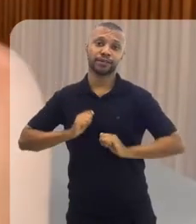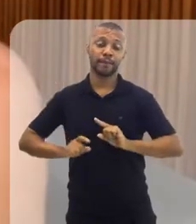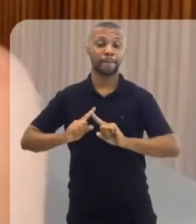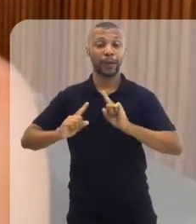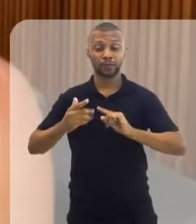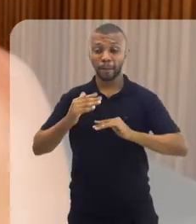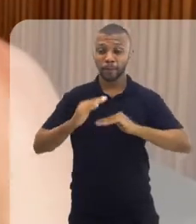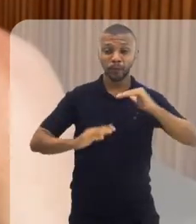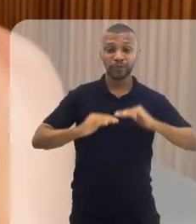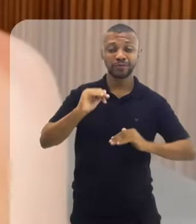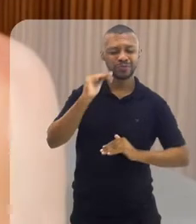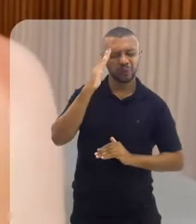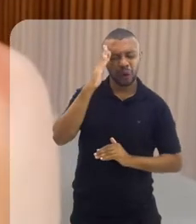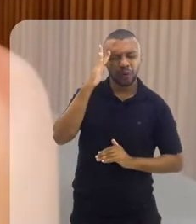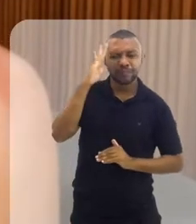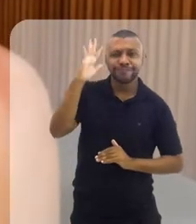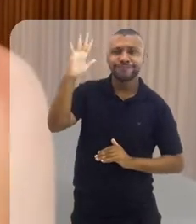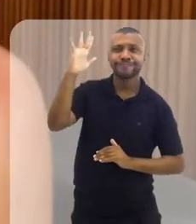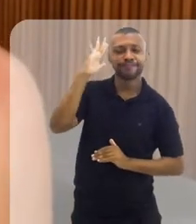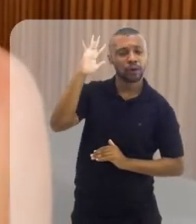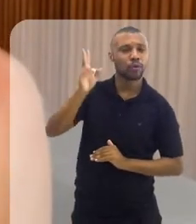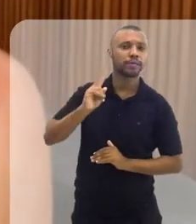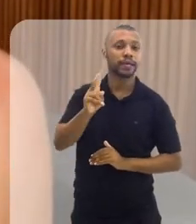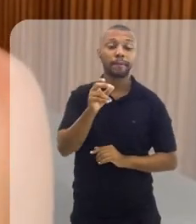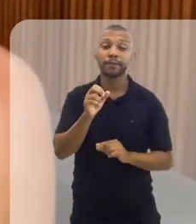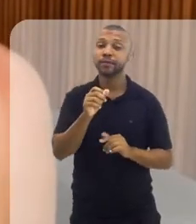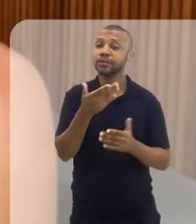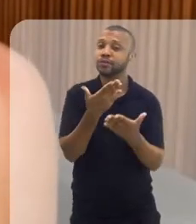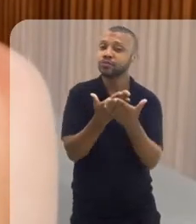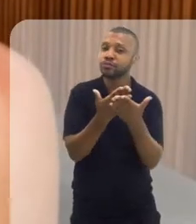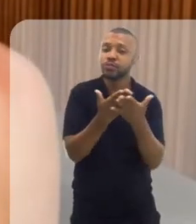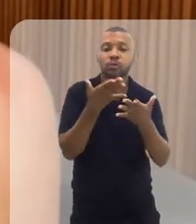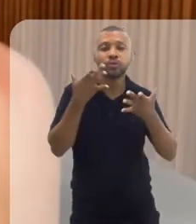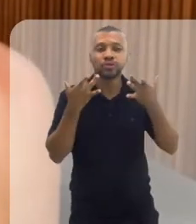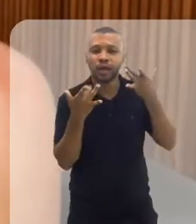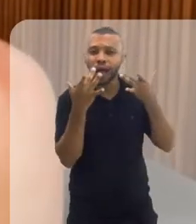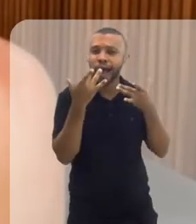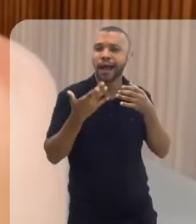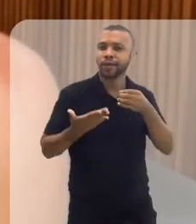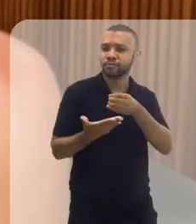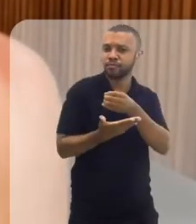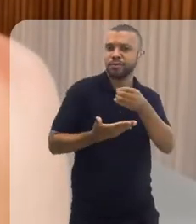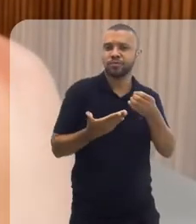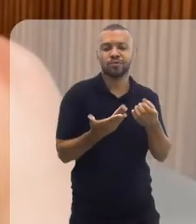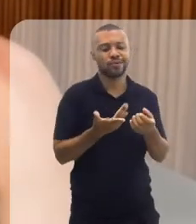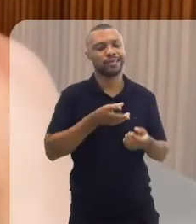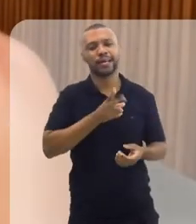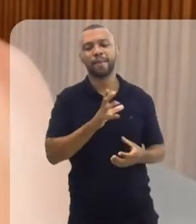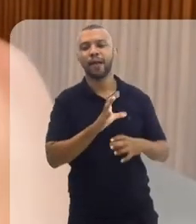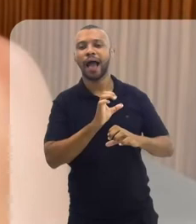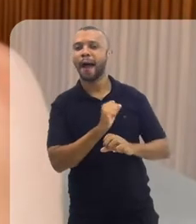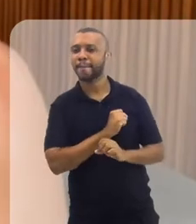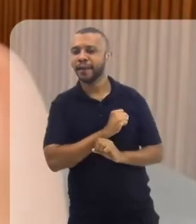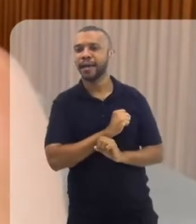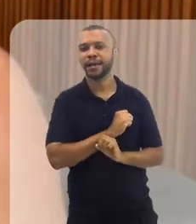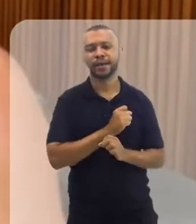distante para mim. Sempre fiz teatro amador, adorava. Para mim era uma forma de explorar a